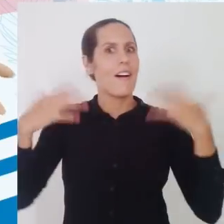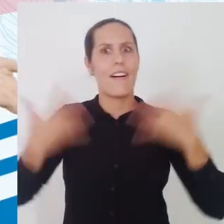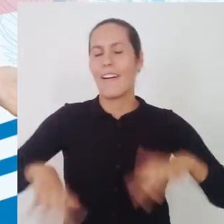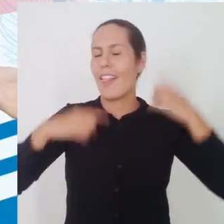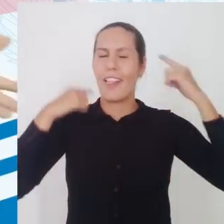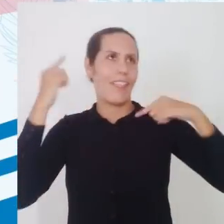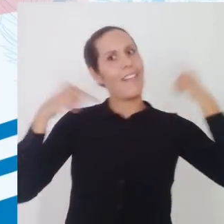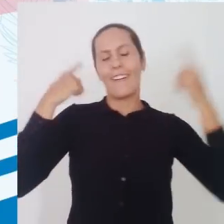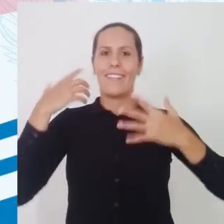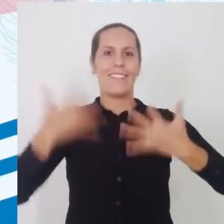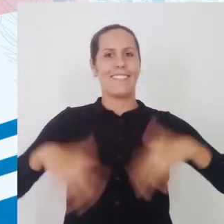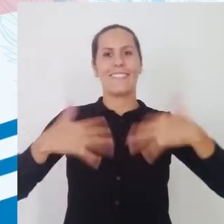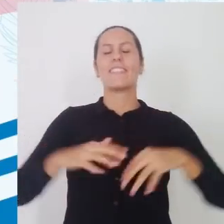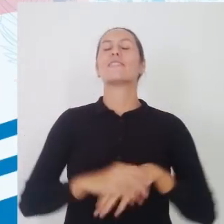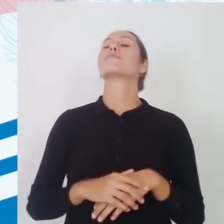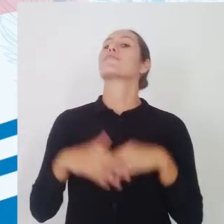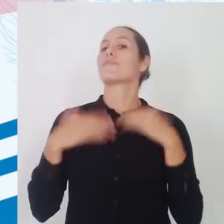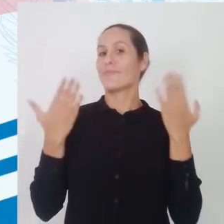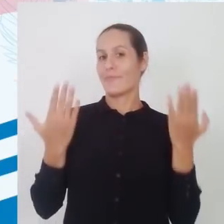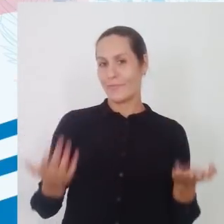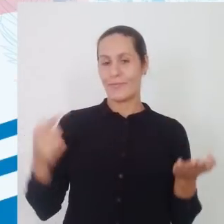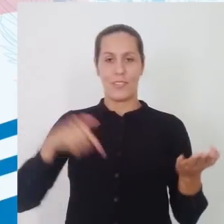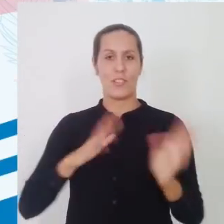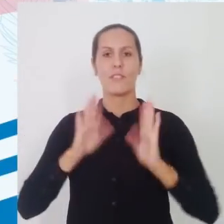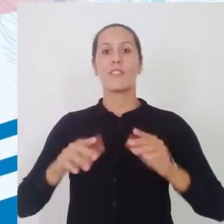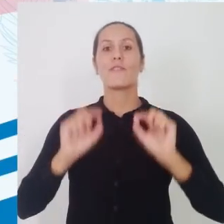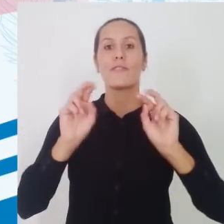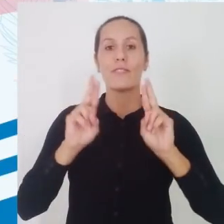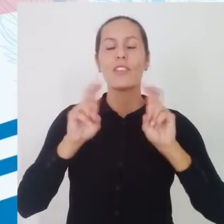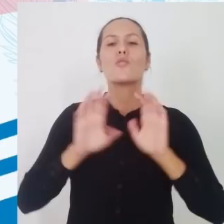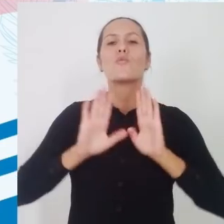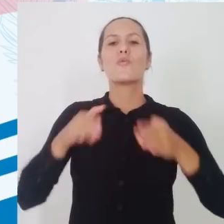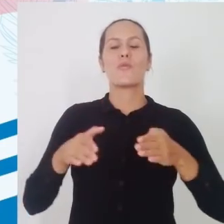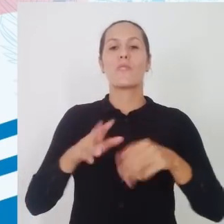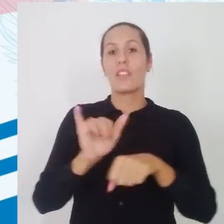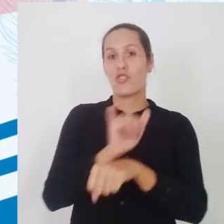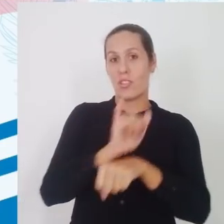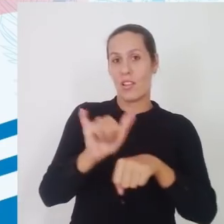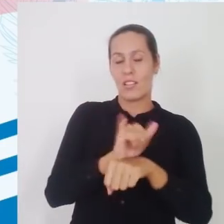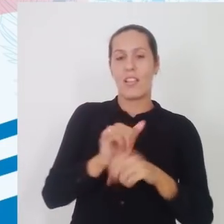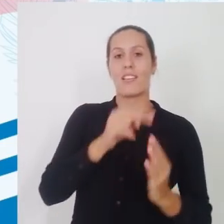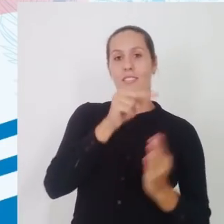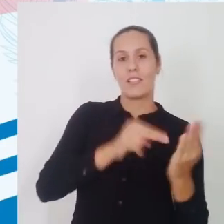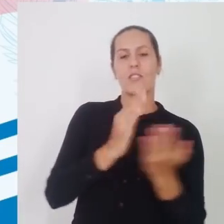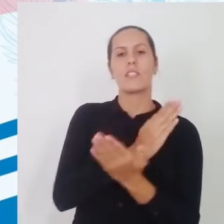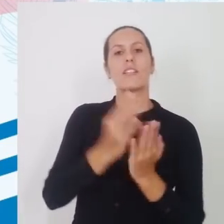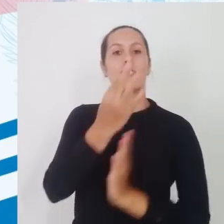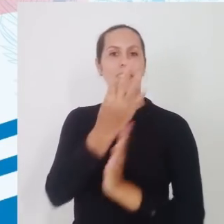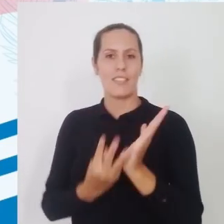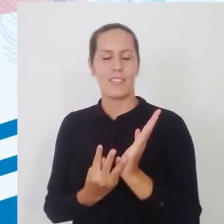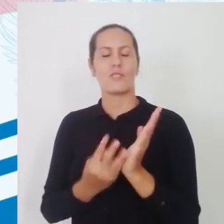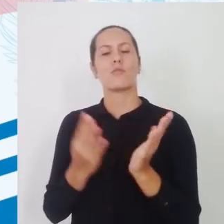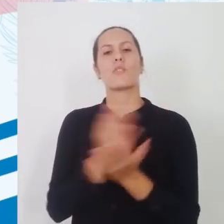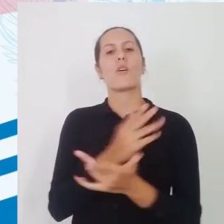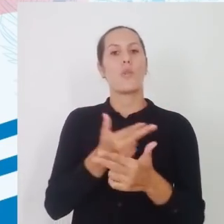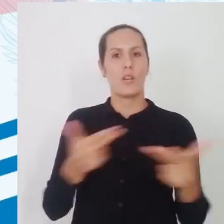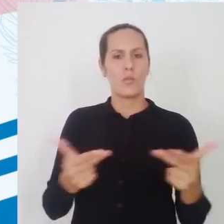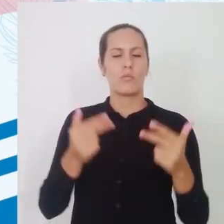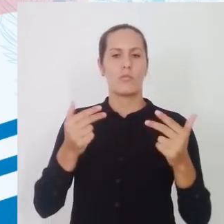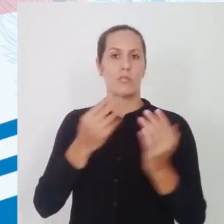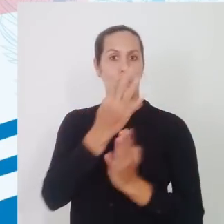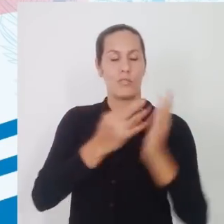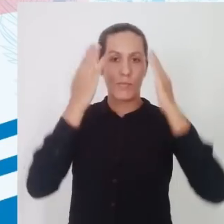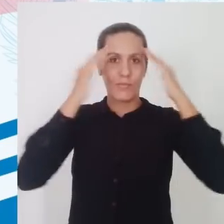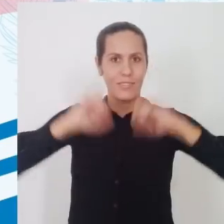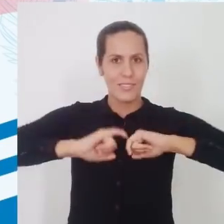vai falar sobre isso agora. Estratégias de leitura de alguns textos. Algumas coisas são bem claras nos textos que a gente lê.